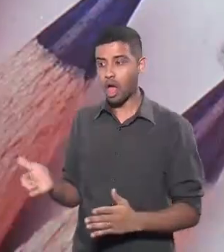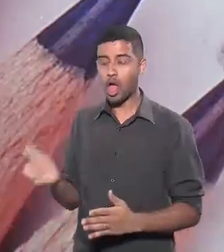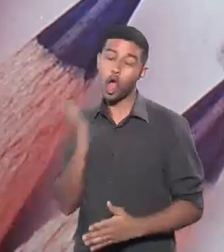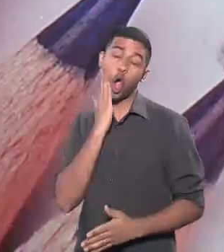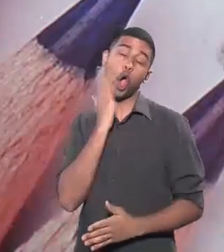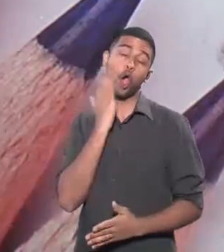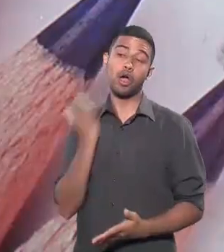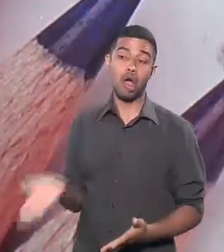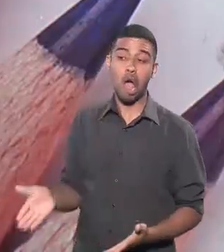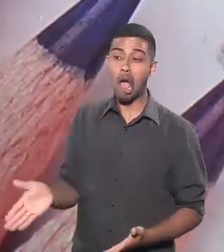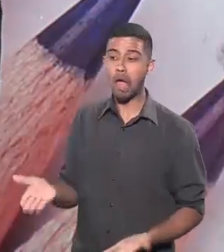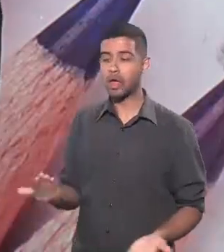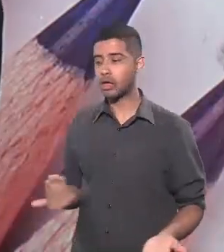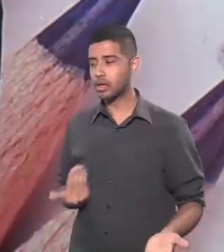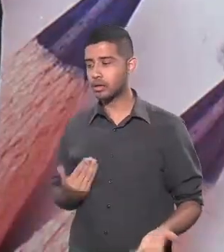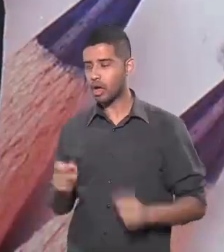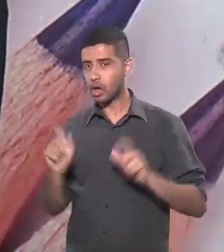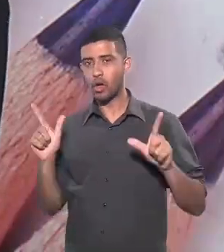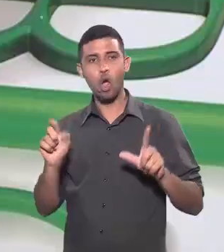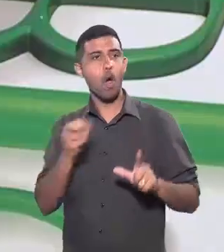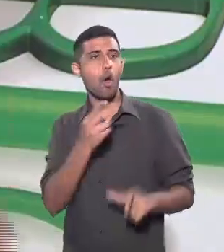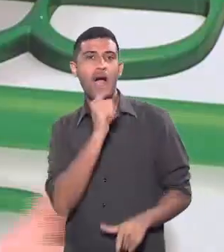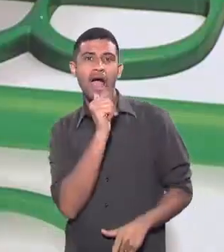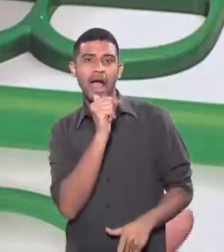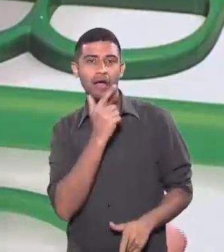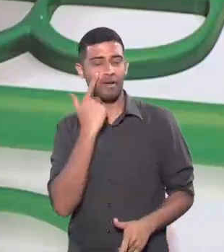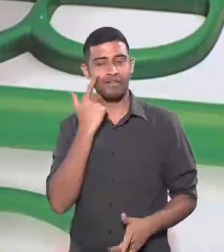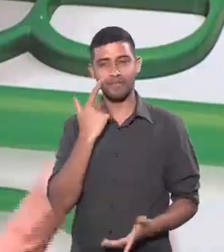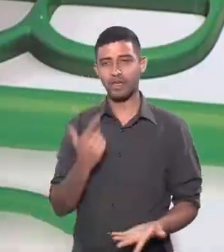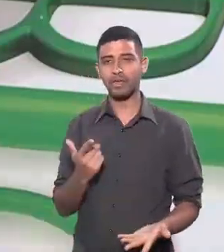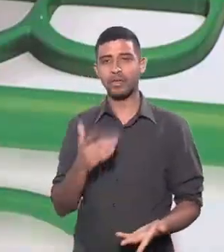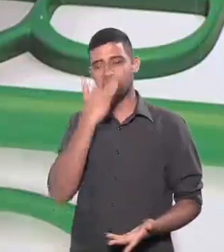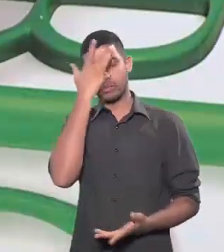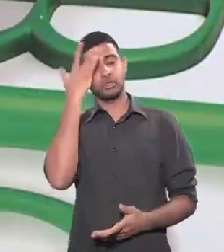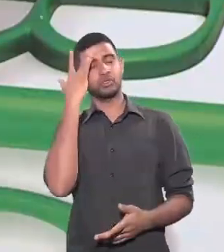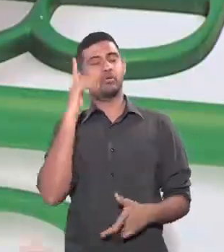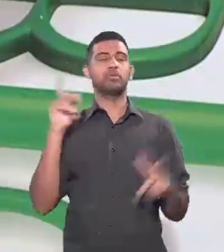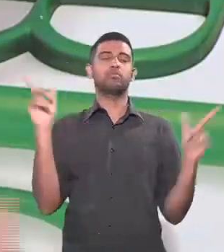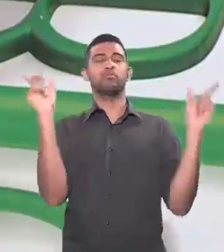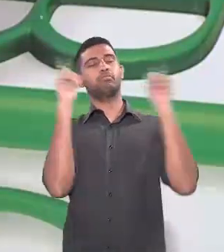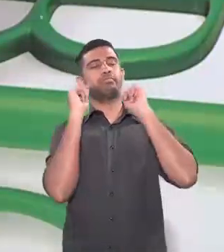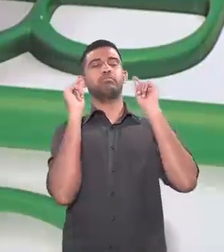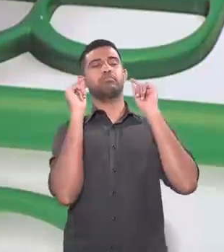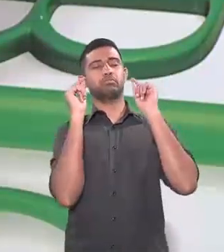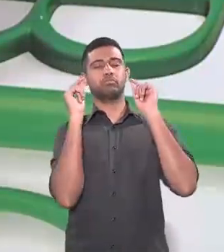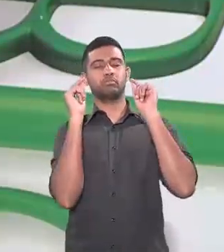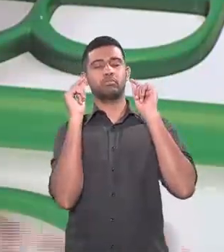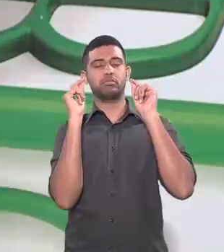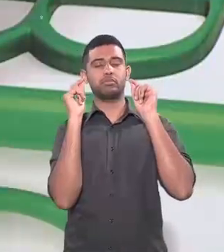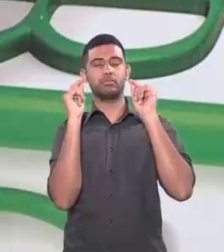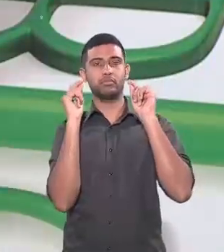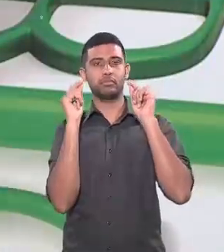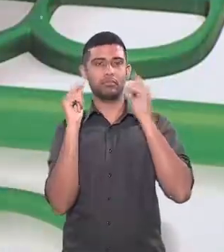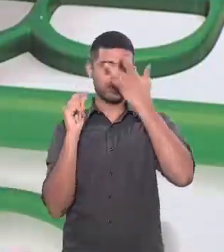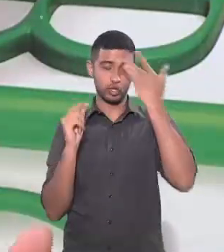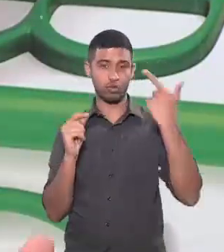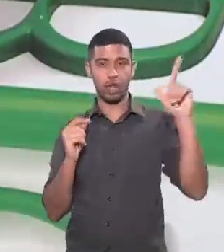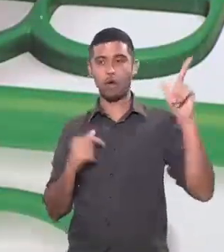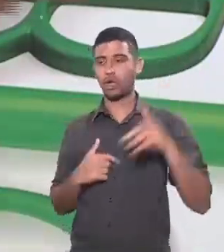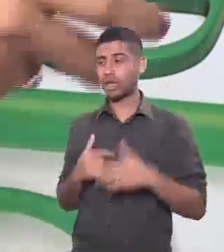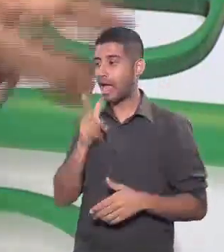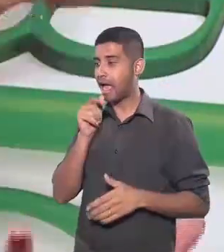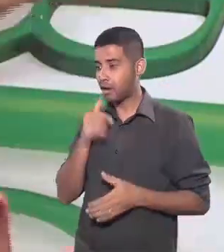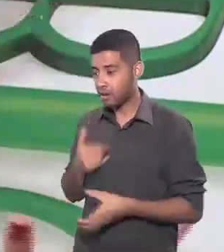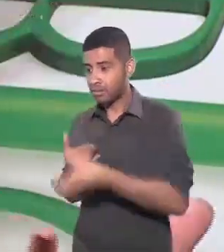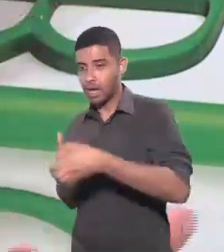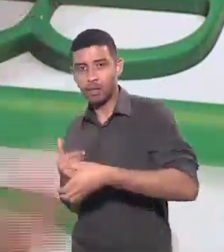vez de ver se está respirando. Sim, ou então querer dar água, paciente desacordado, né? Criança desacordada ou adulto desacordado, e alguém querer